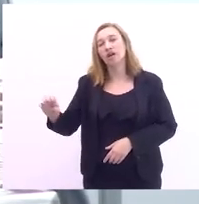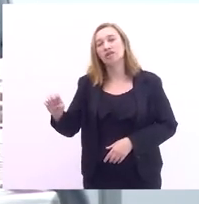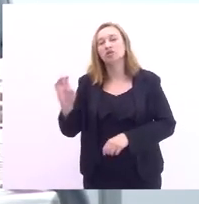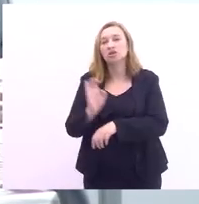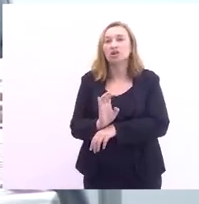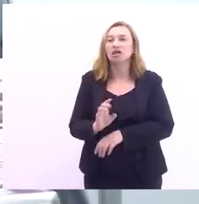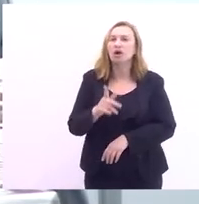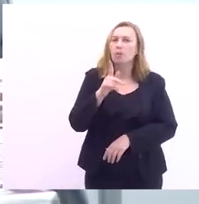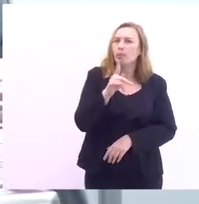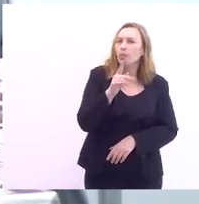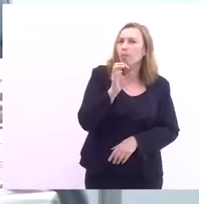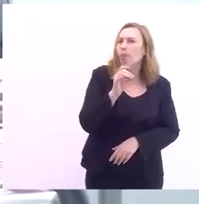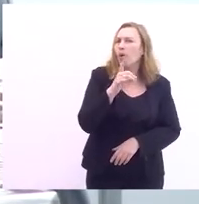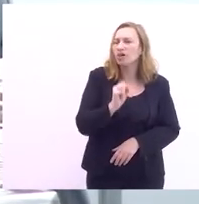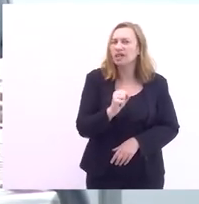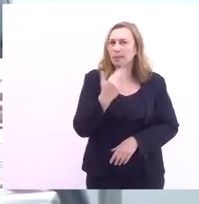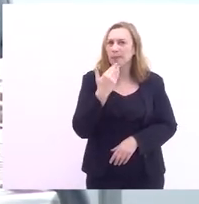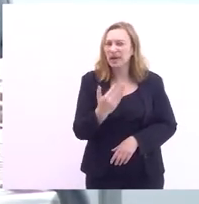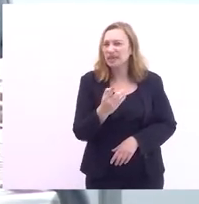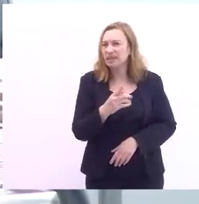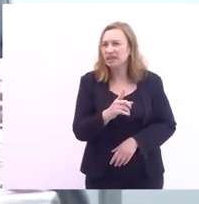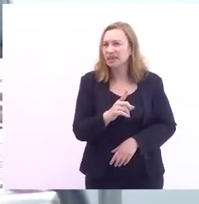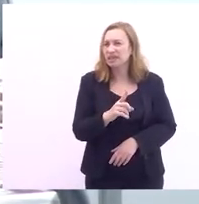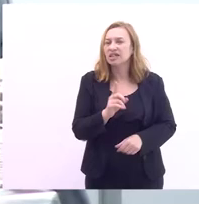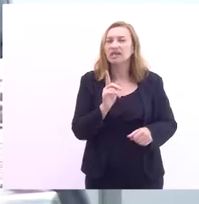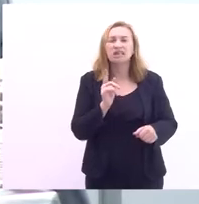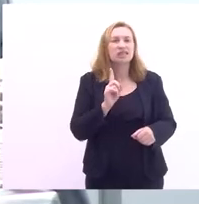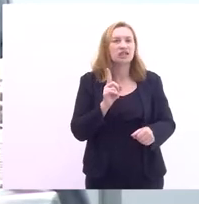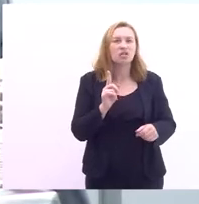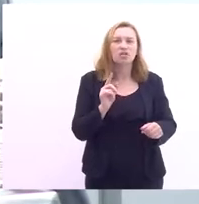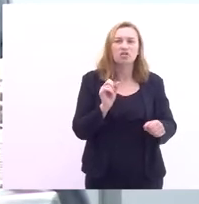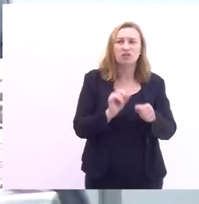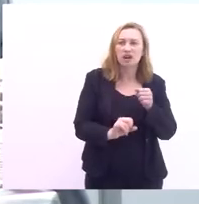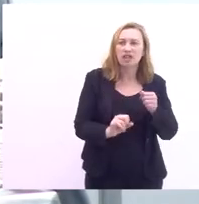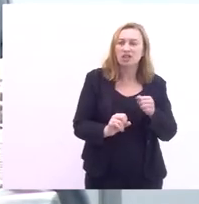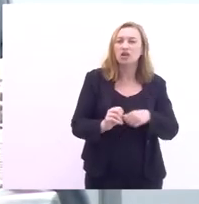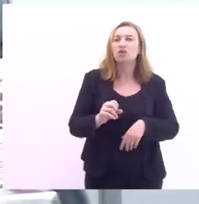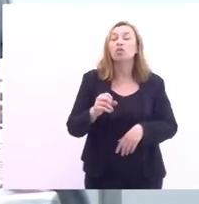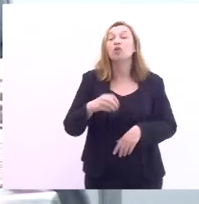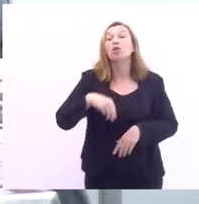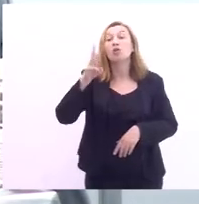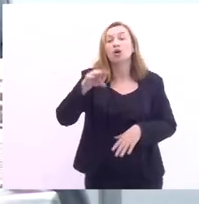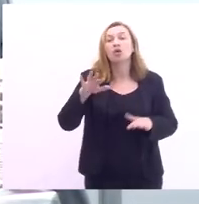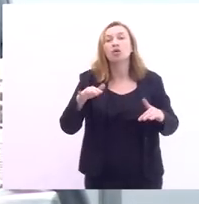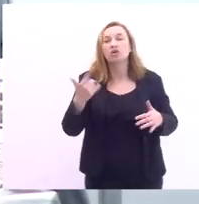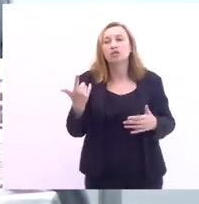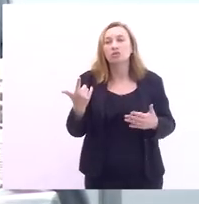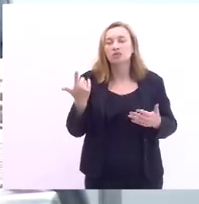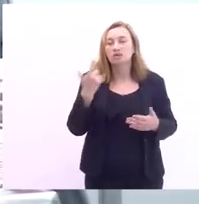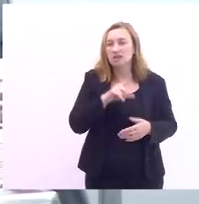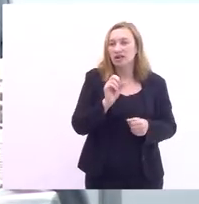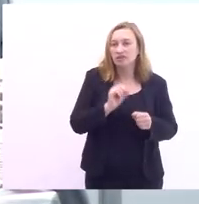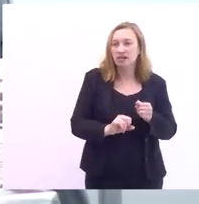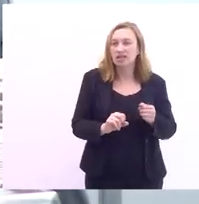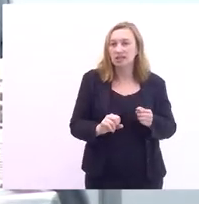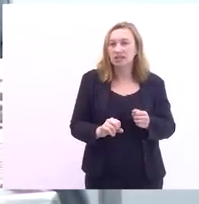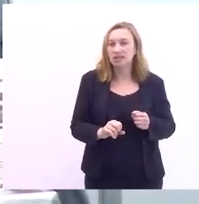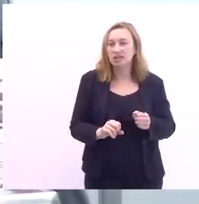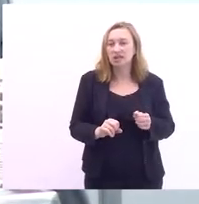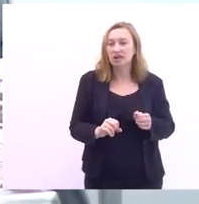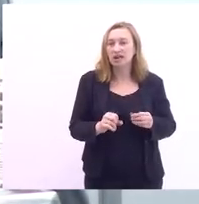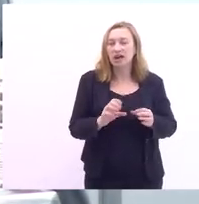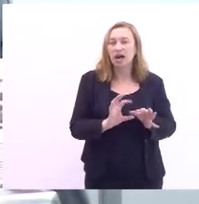Poda, se pede, não se faz. E quando se consegue fazer poda, faz igual o Binho falou aqui, larga os galhos na